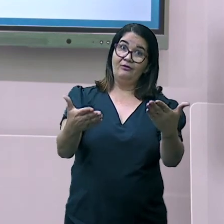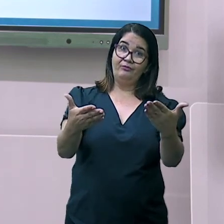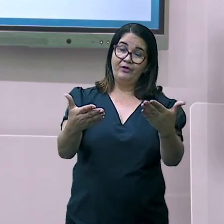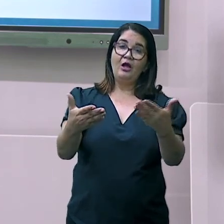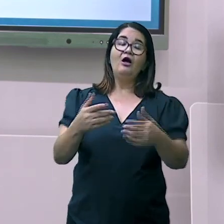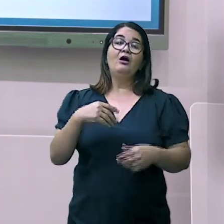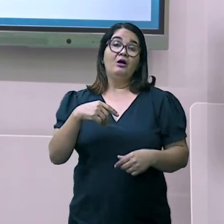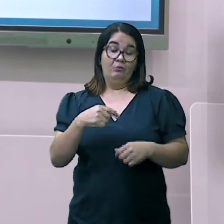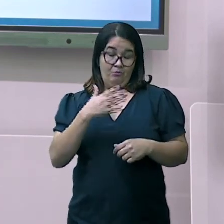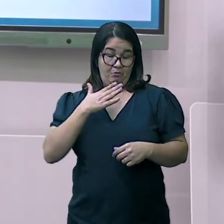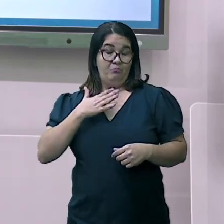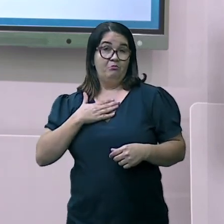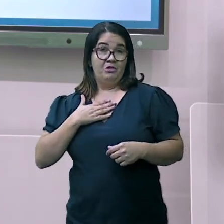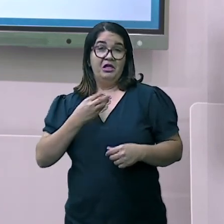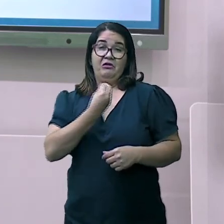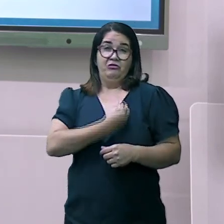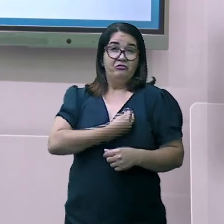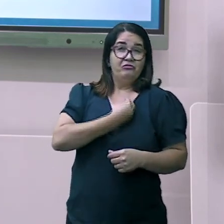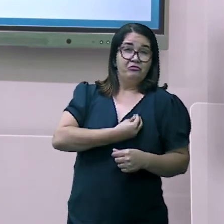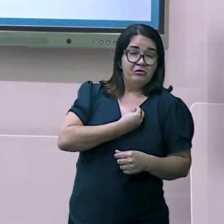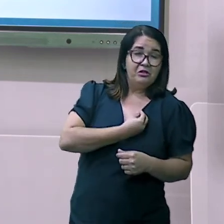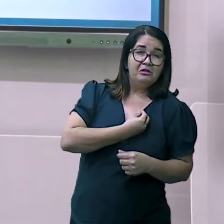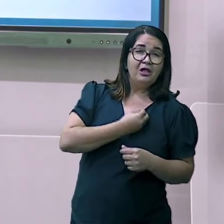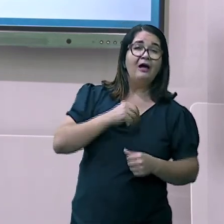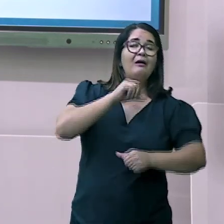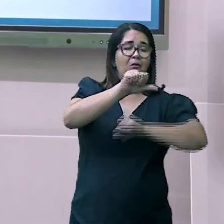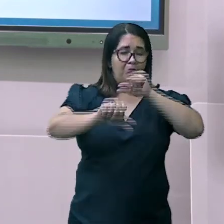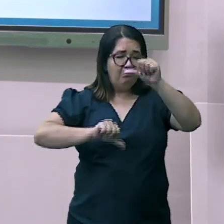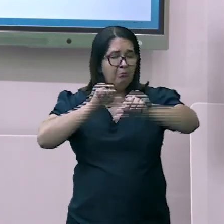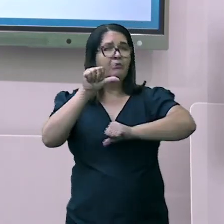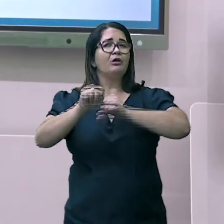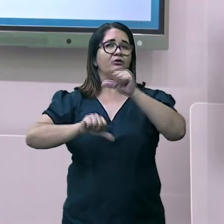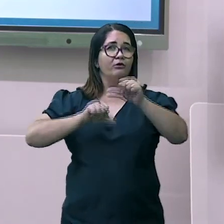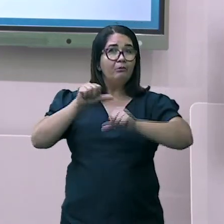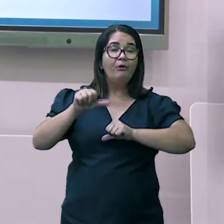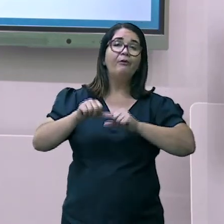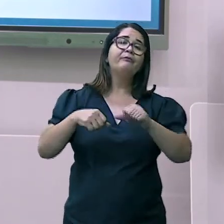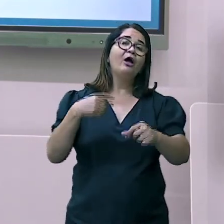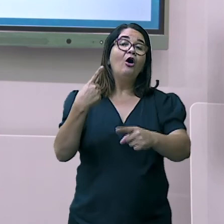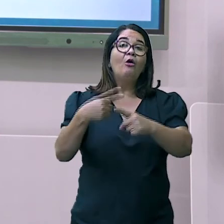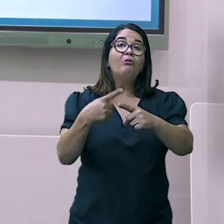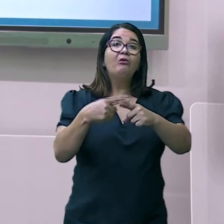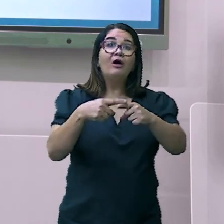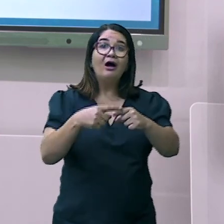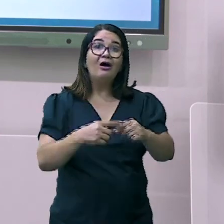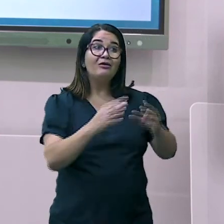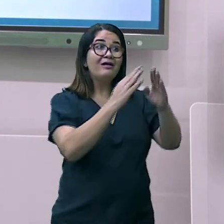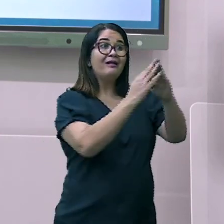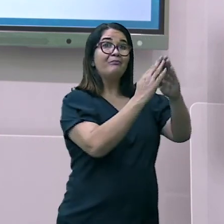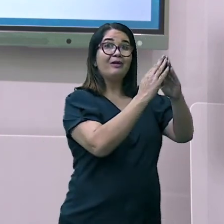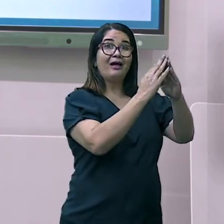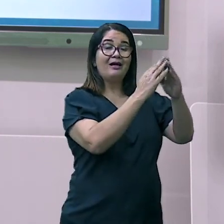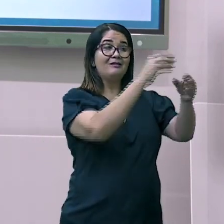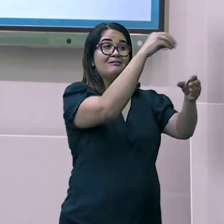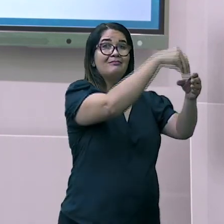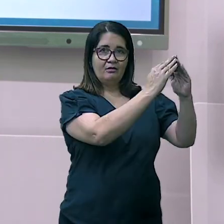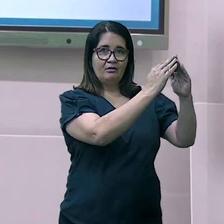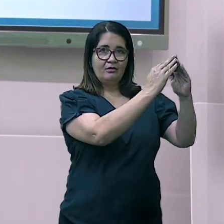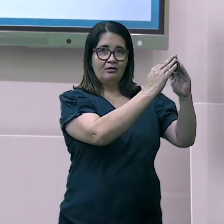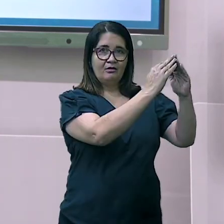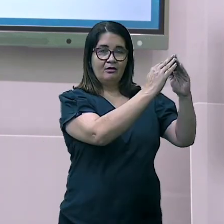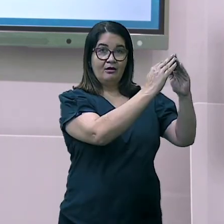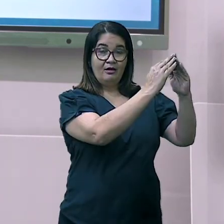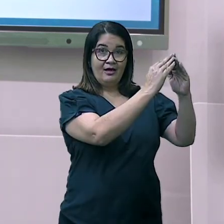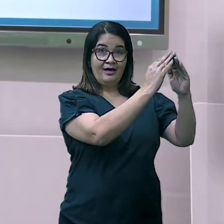meus mudaram muito. Com as crianças em casa, eu tinha que dar conta das crianças, dos afazeres domésticos, de 1 milhão de coisas.